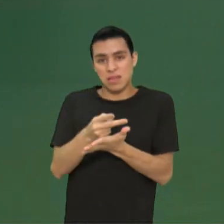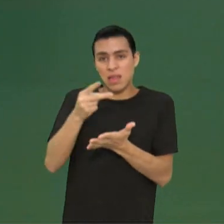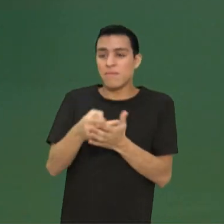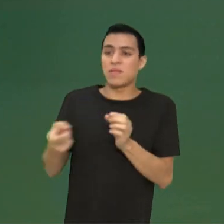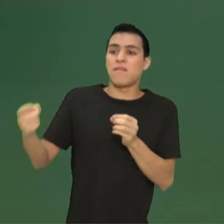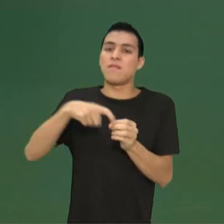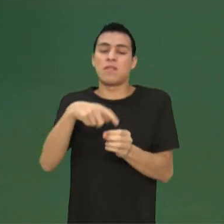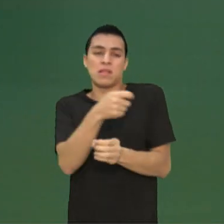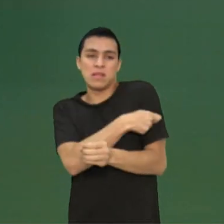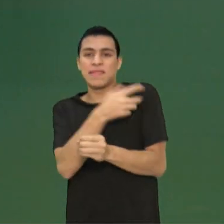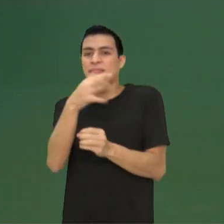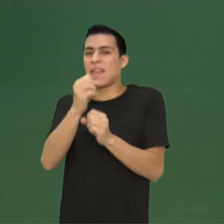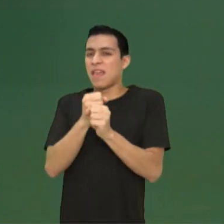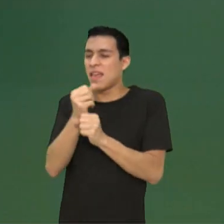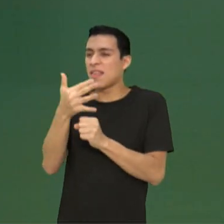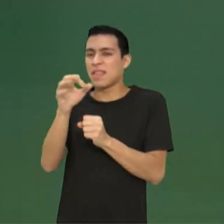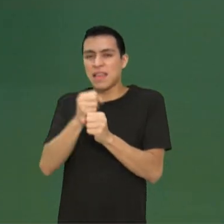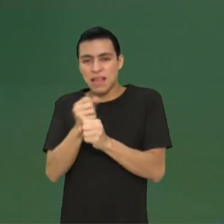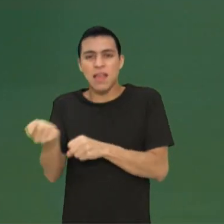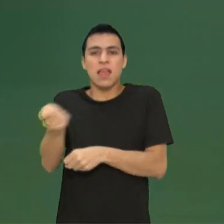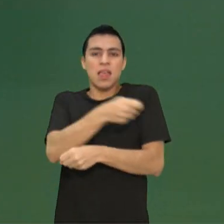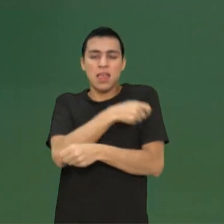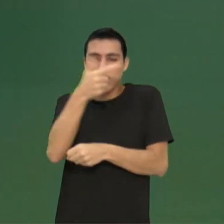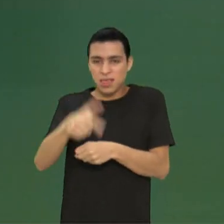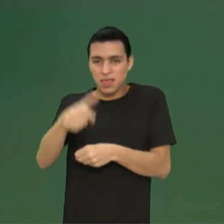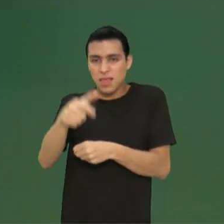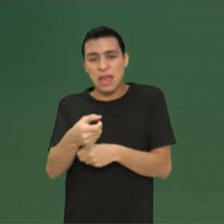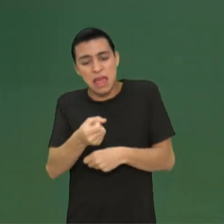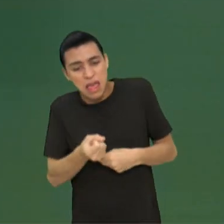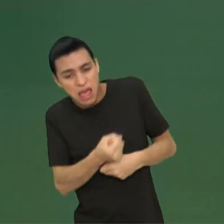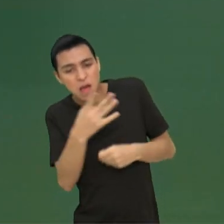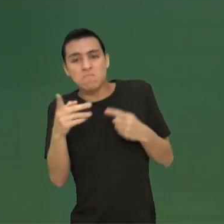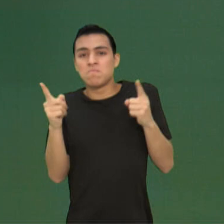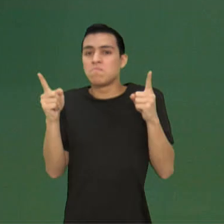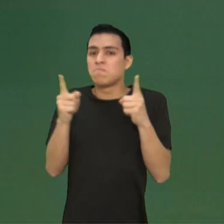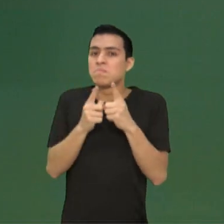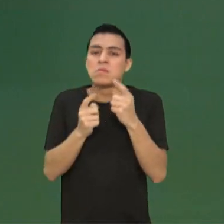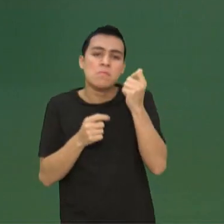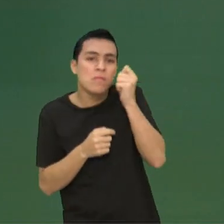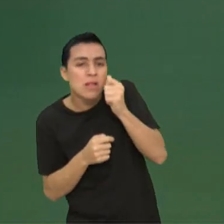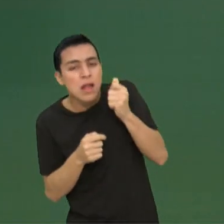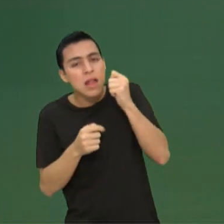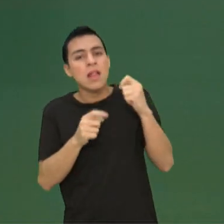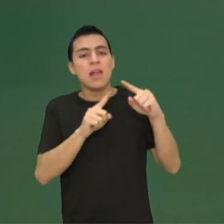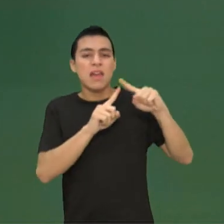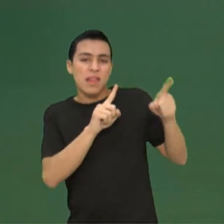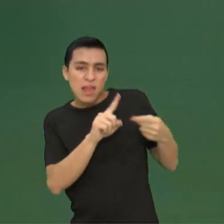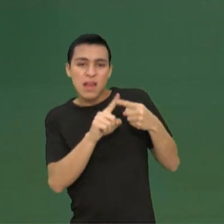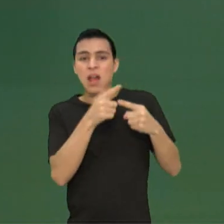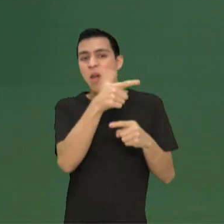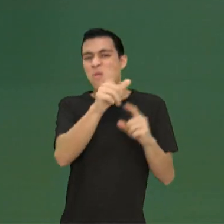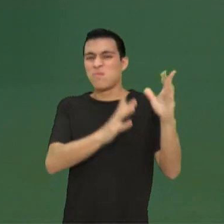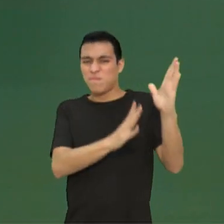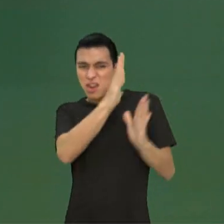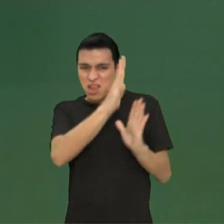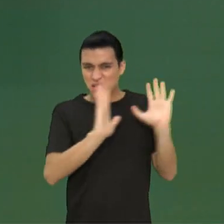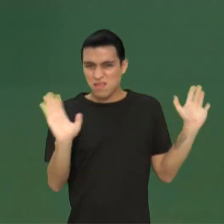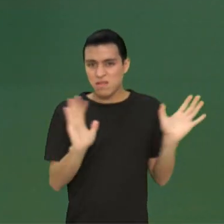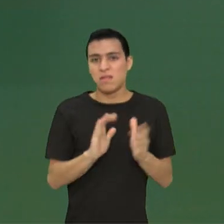de vacina a cada 10 anos, geralmente. Alguns casos mais curtos, uma mulher com gestação, o prazo é outro.